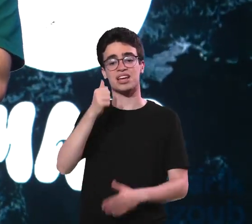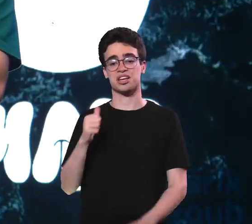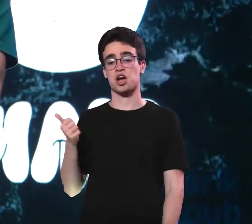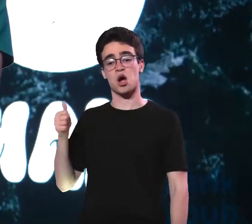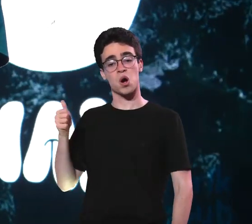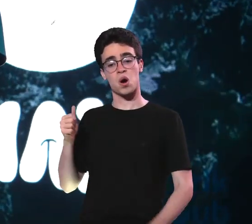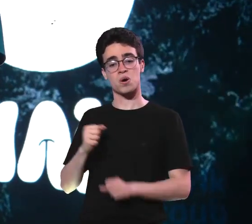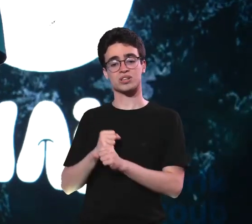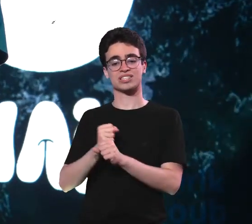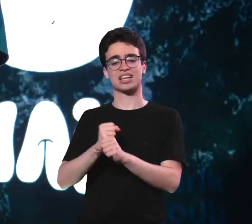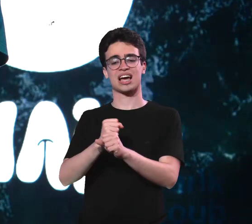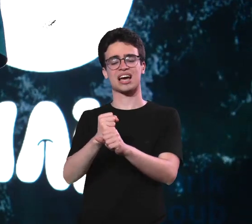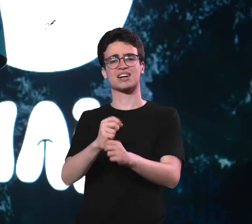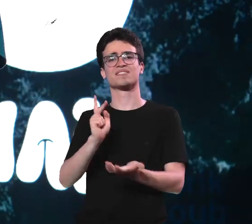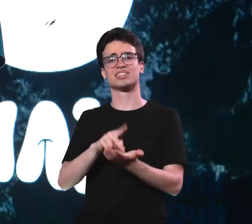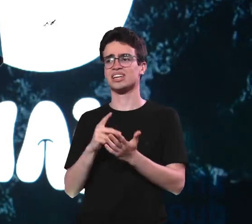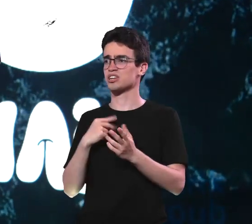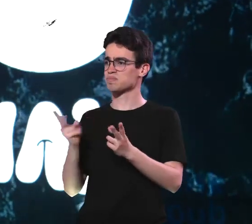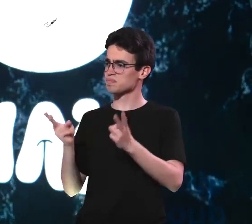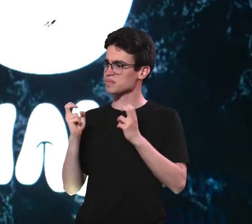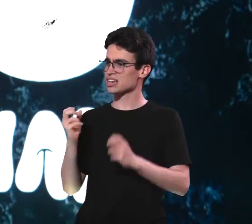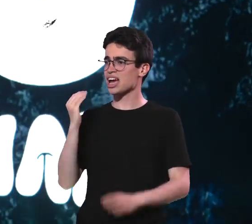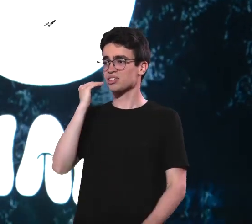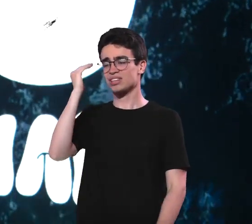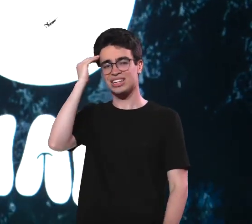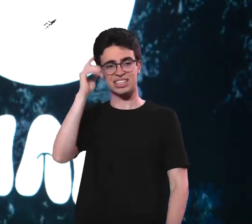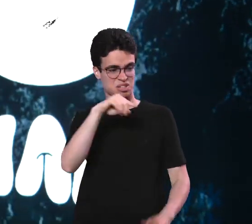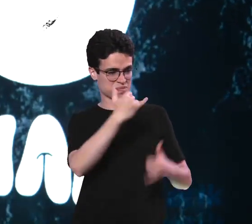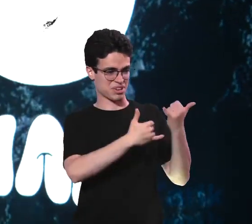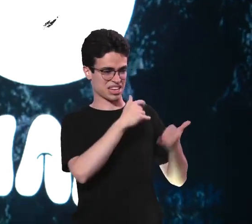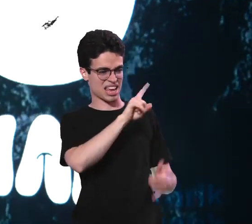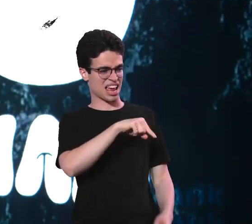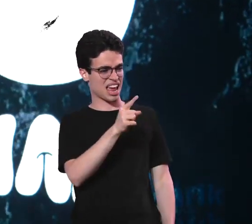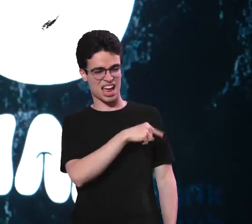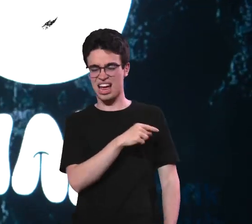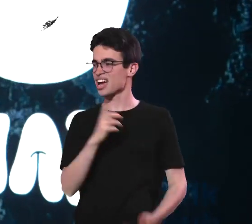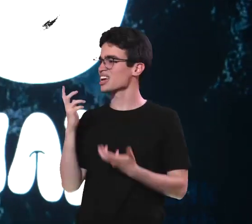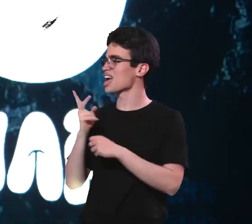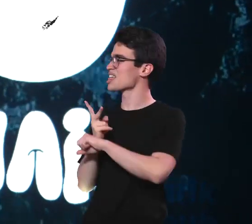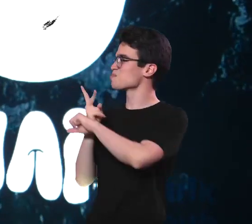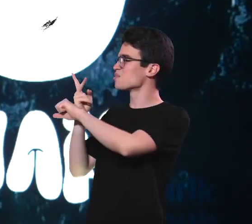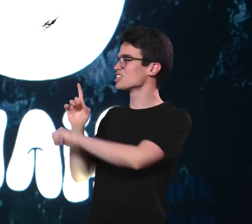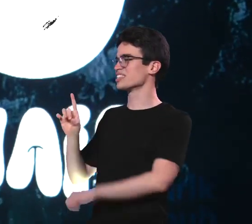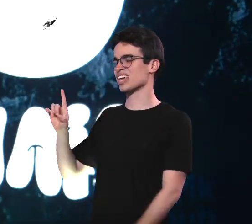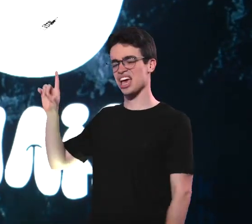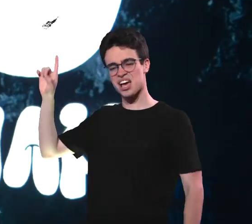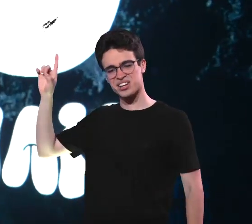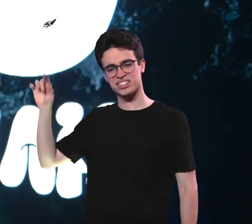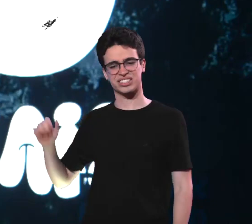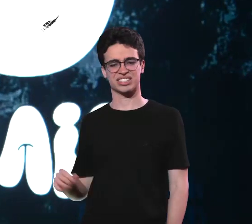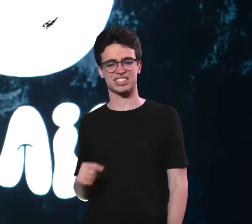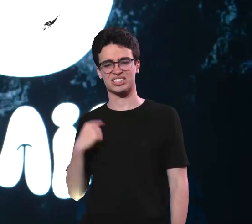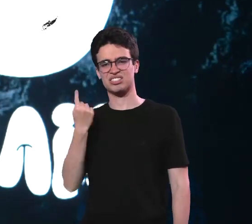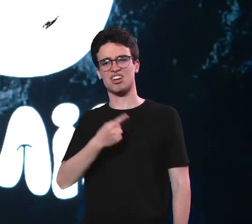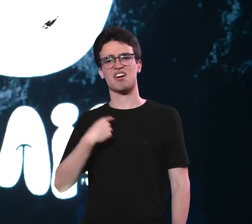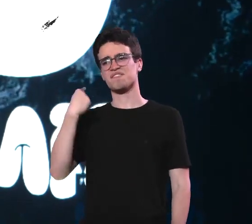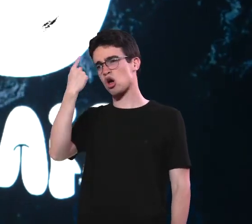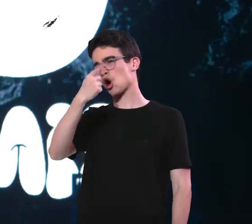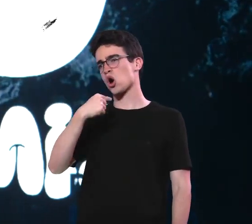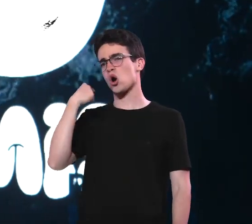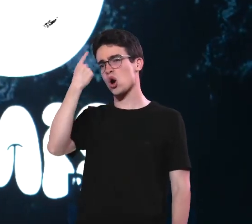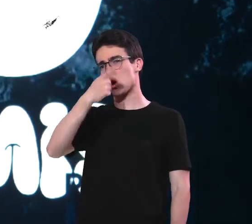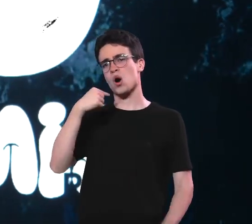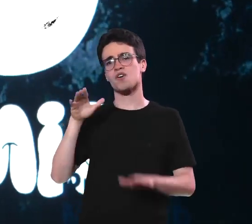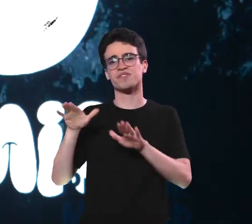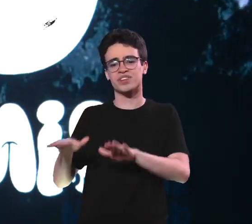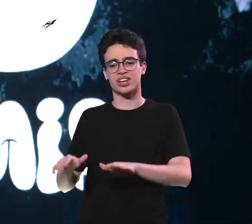que eu vi adolescentes cancelando a brincadeira para buscar a Deus. A gente ficou horas no culto.